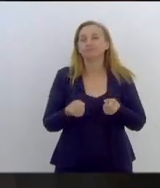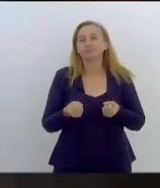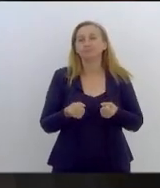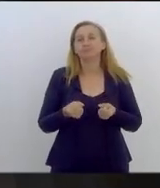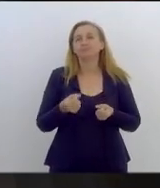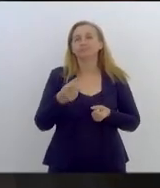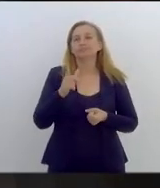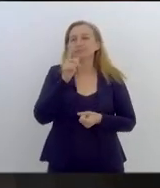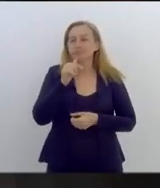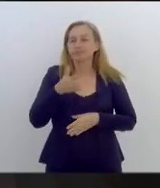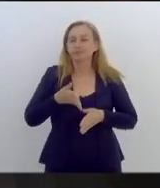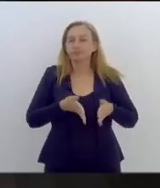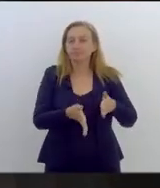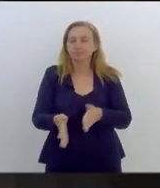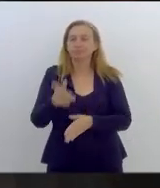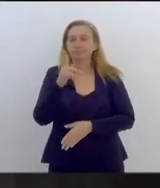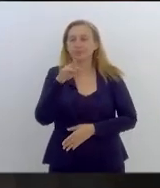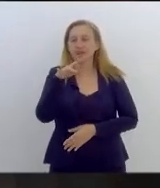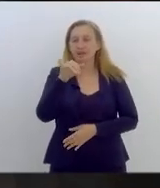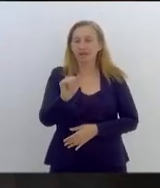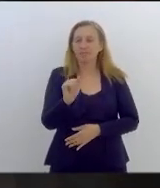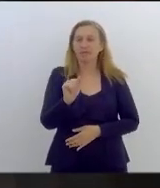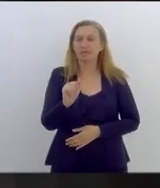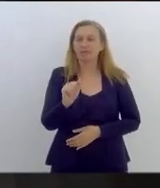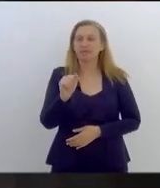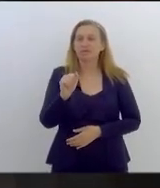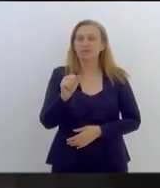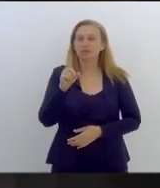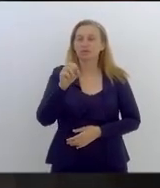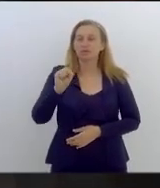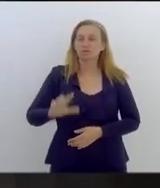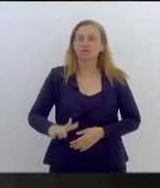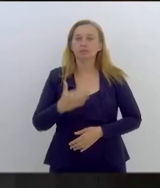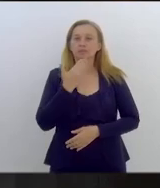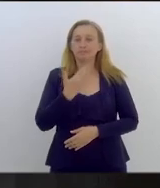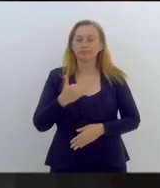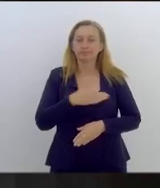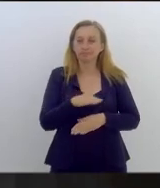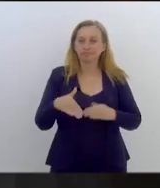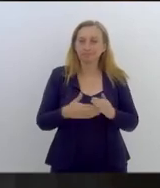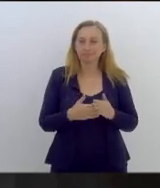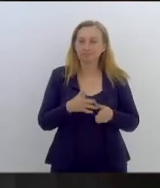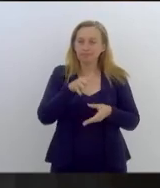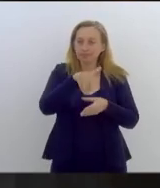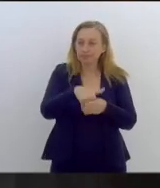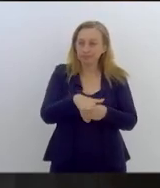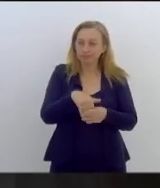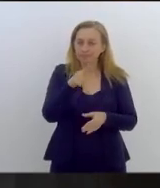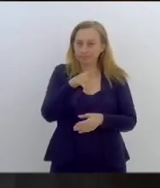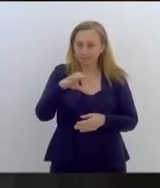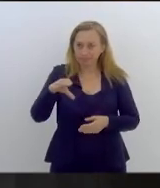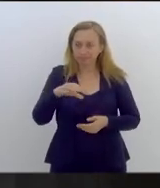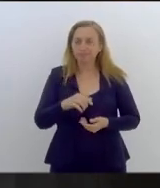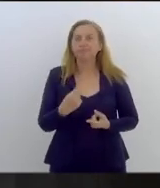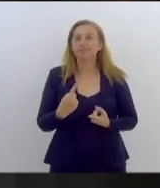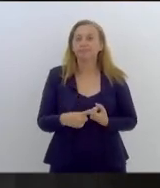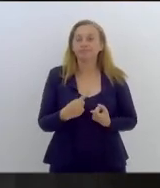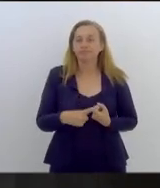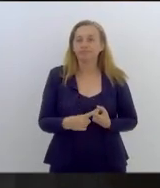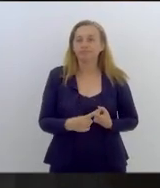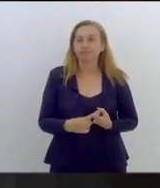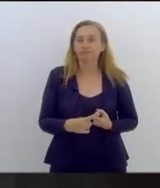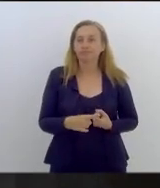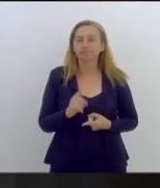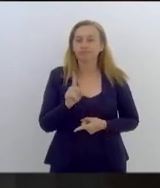do Sul. Então, eu peço a todos o voto nessa PEC, porque se ela já